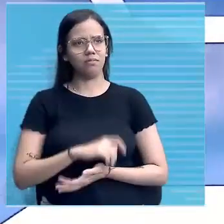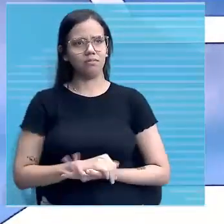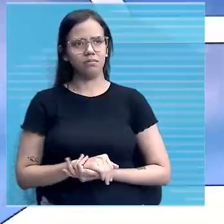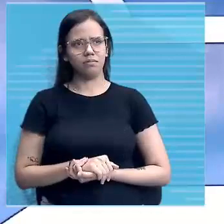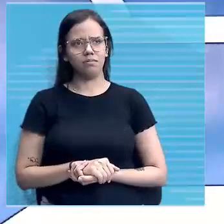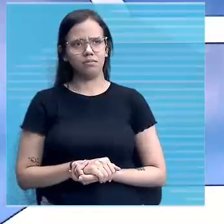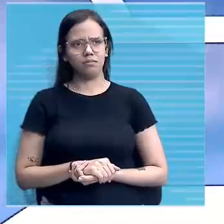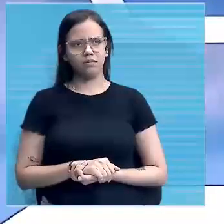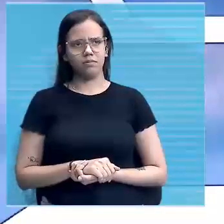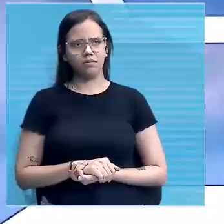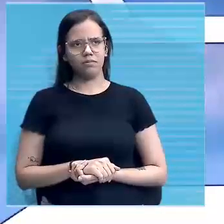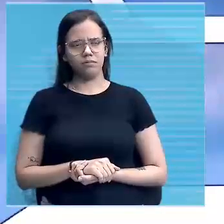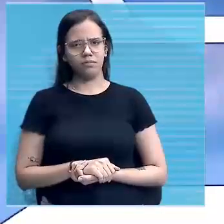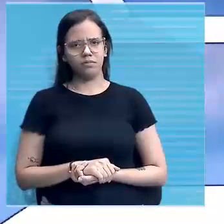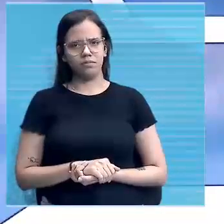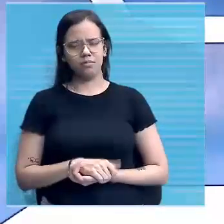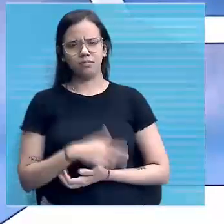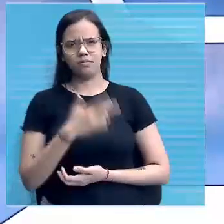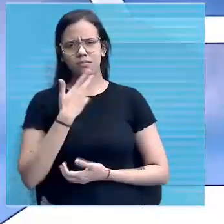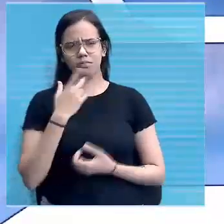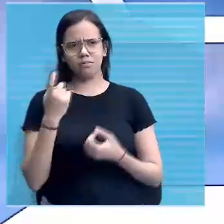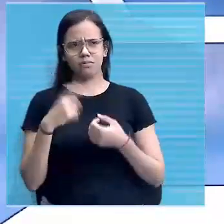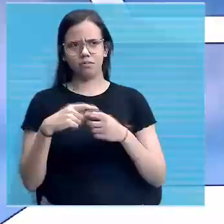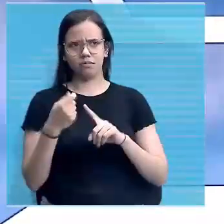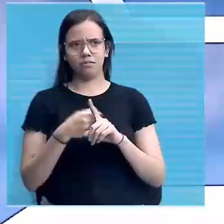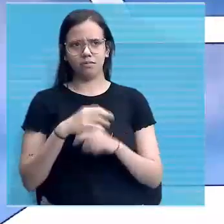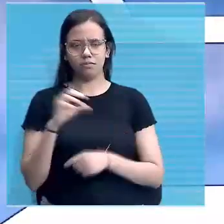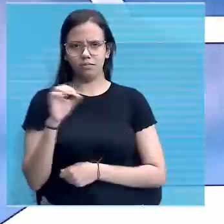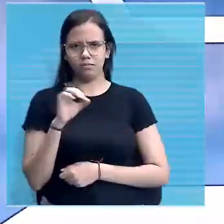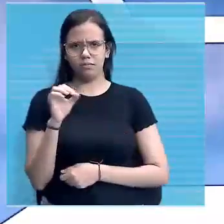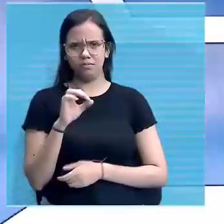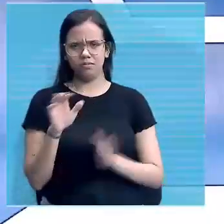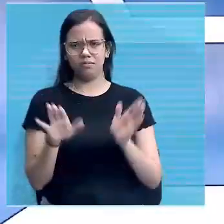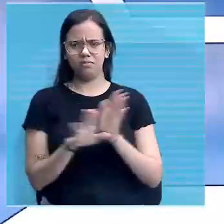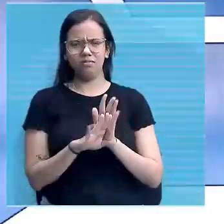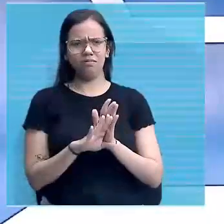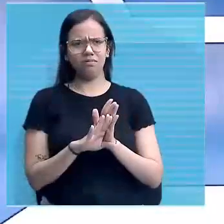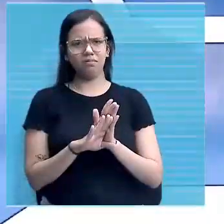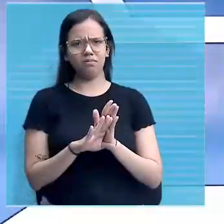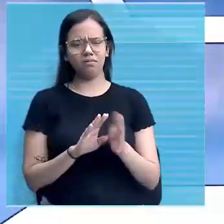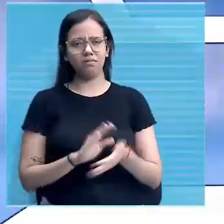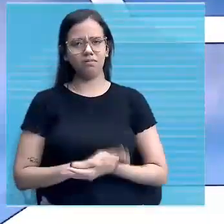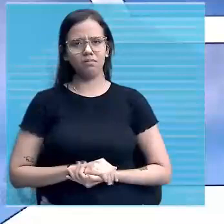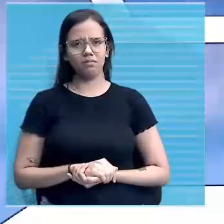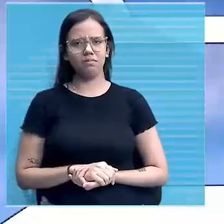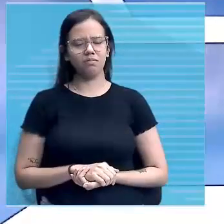E aí que não disse que voltava só em outubro não no interior outubro chegou pai em